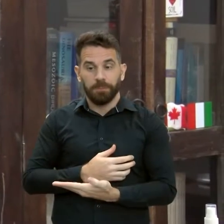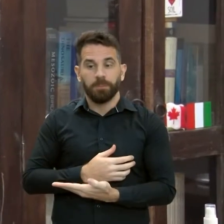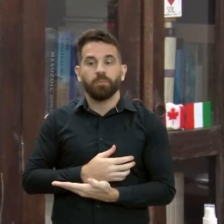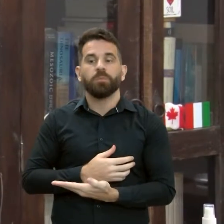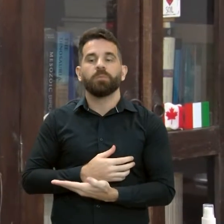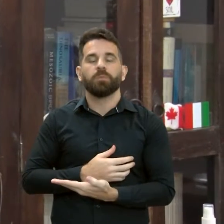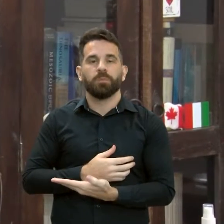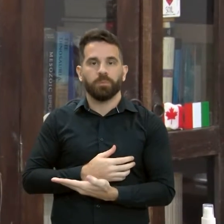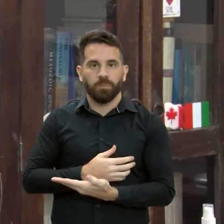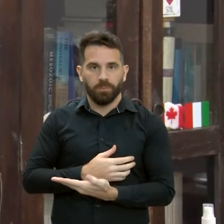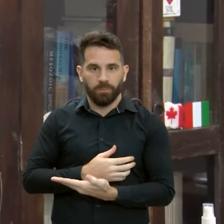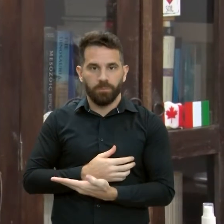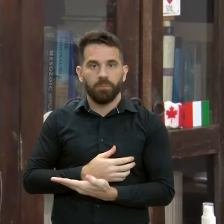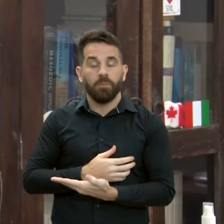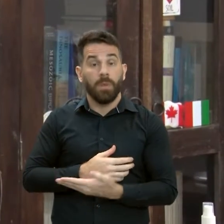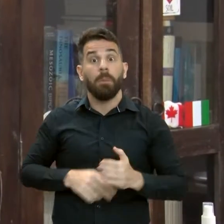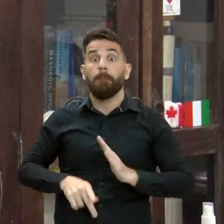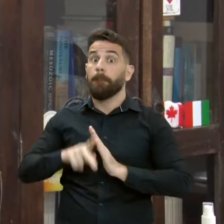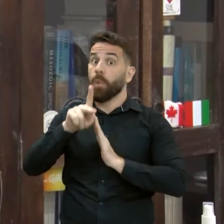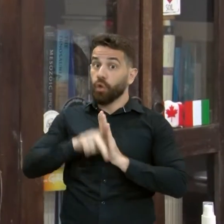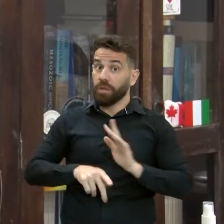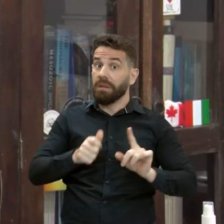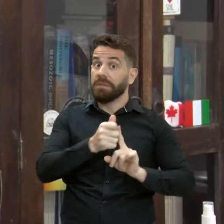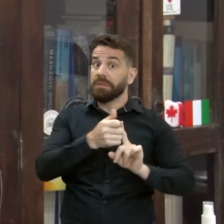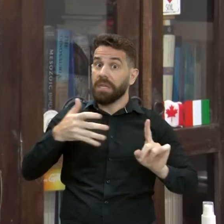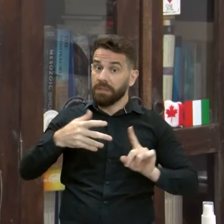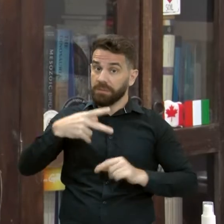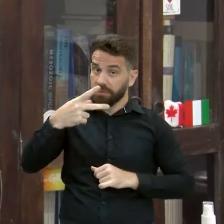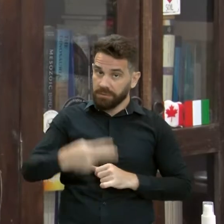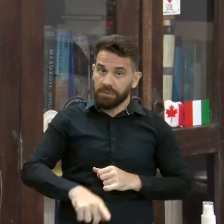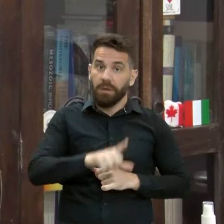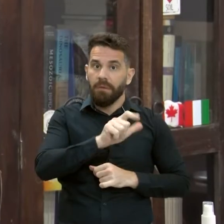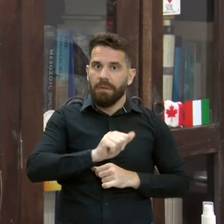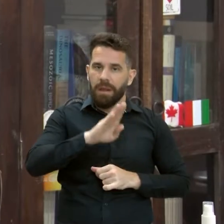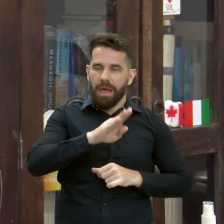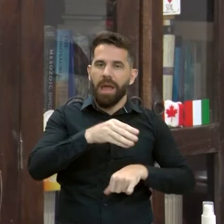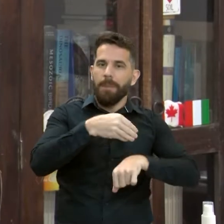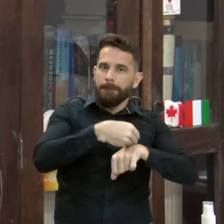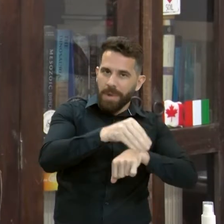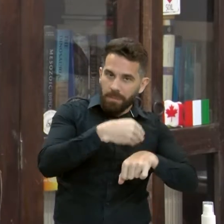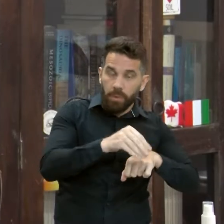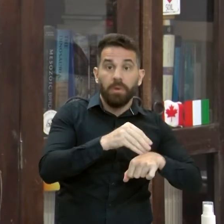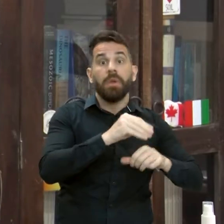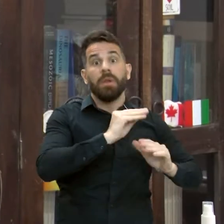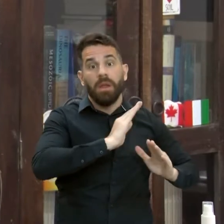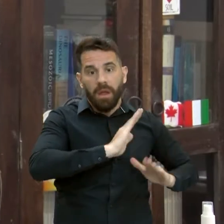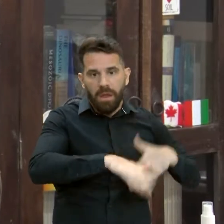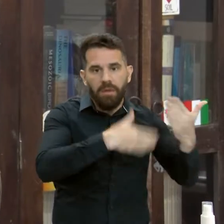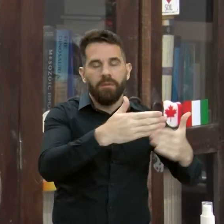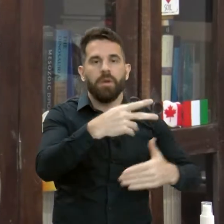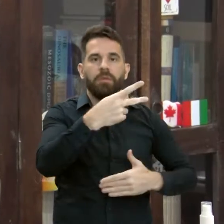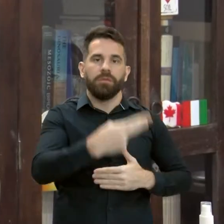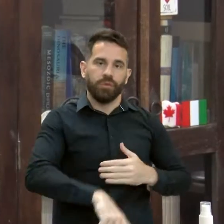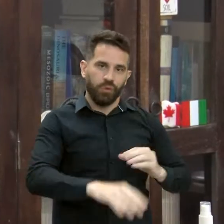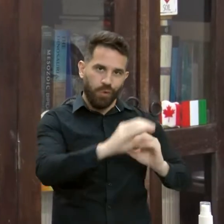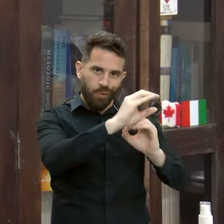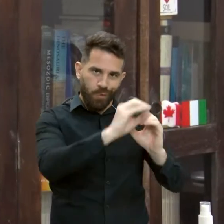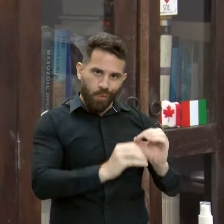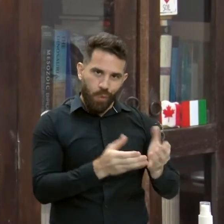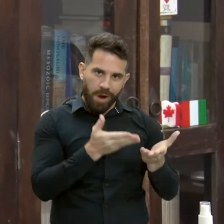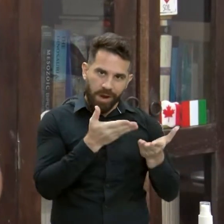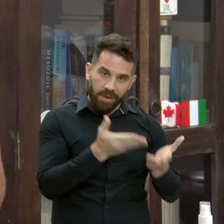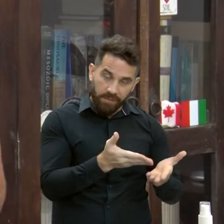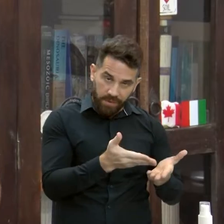esse que é um projeto de extensão, aqui do Laboratório de Paleontologia e Evolução, aqui da